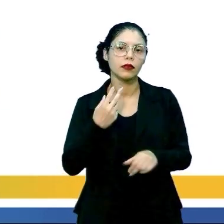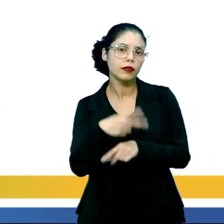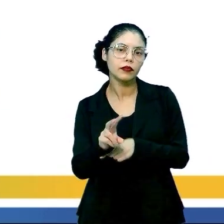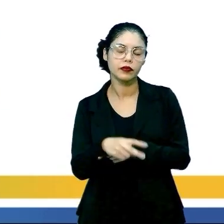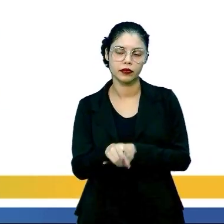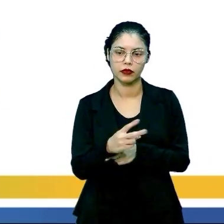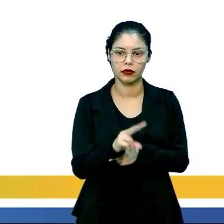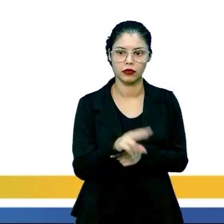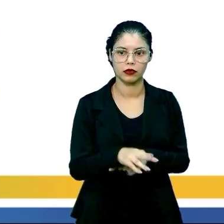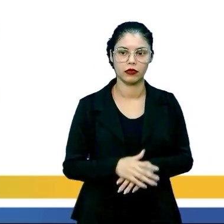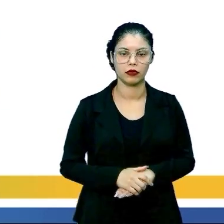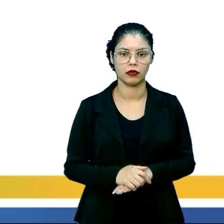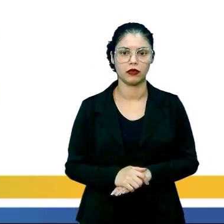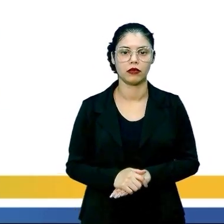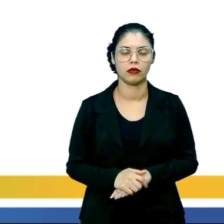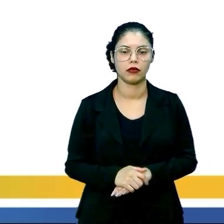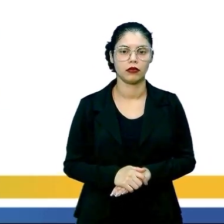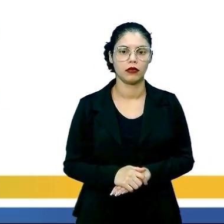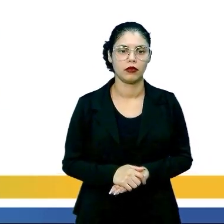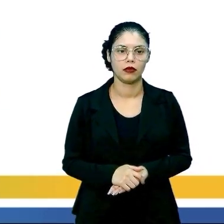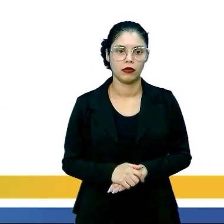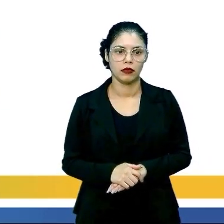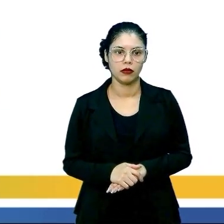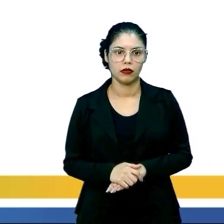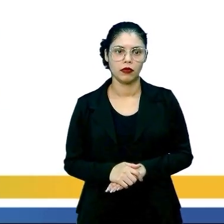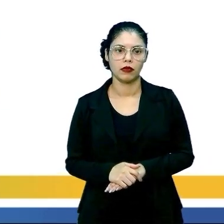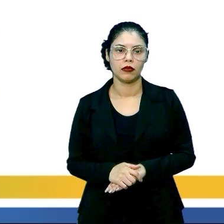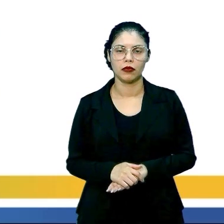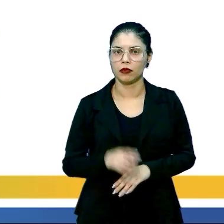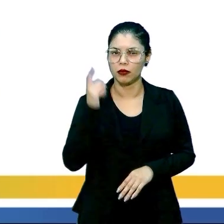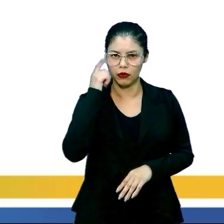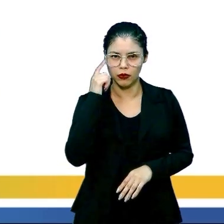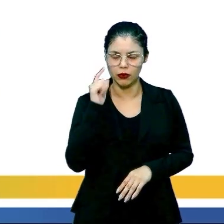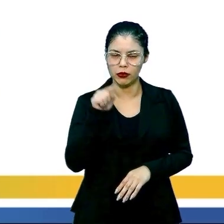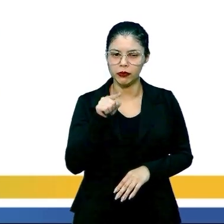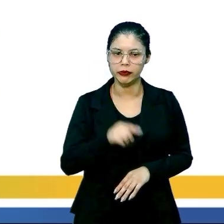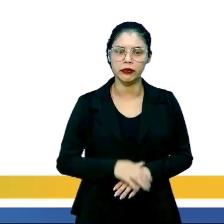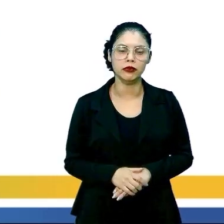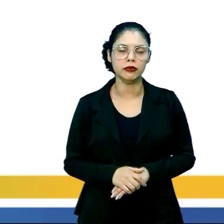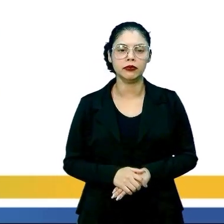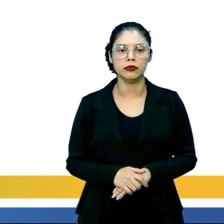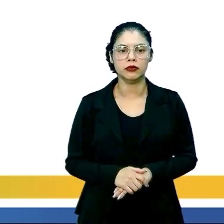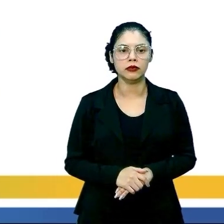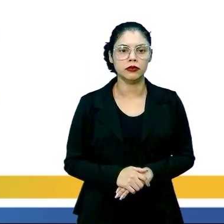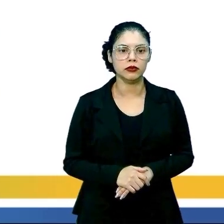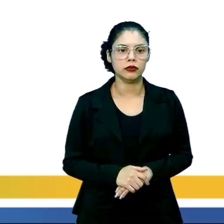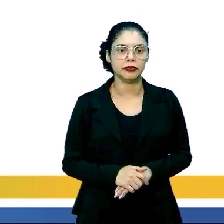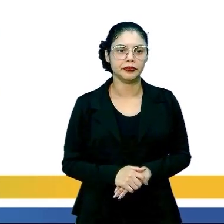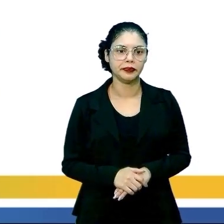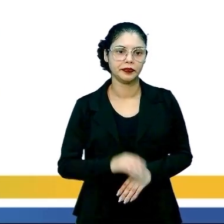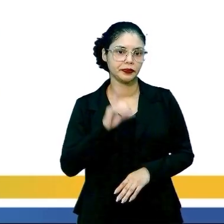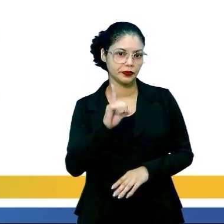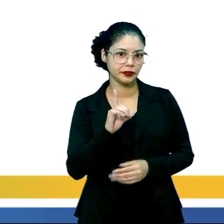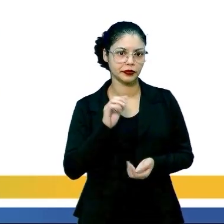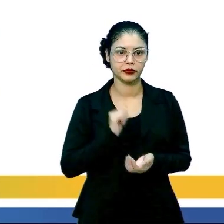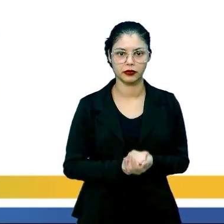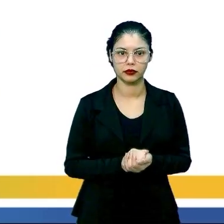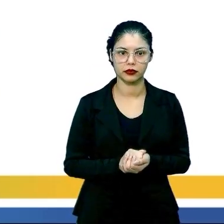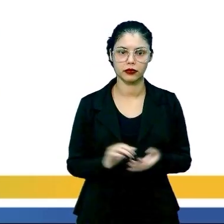ritmo impessoal das máquinas. Vou deixar você pensando nessa alternativa aí, tá? Letra